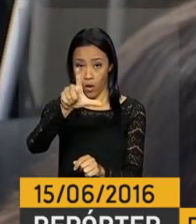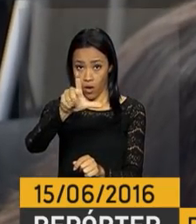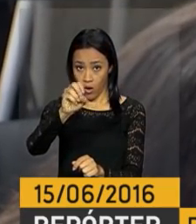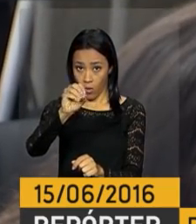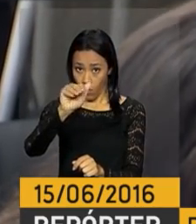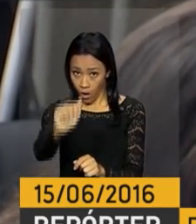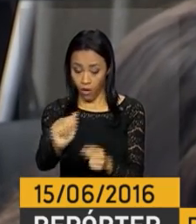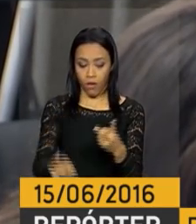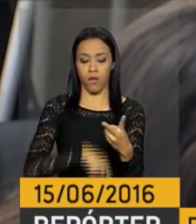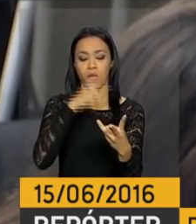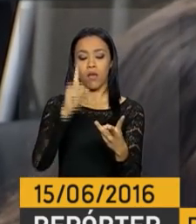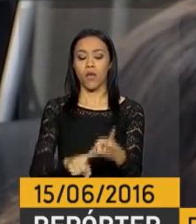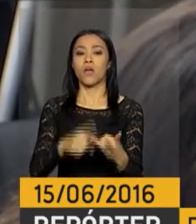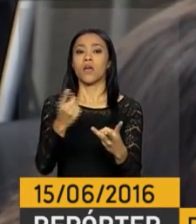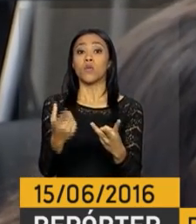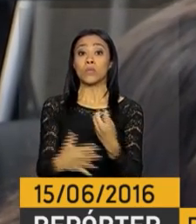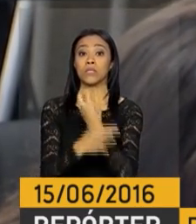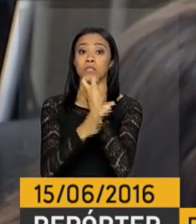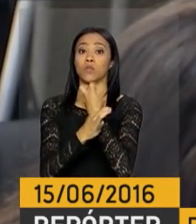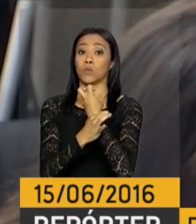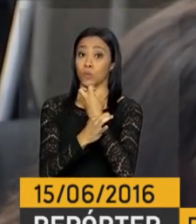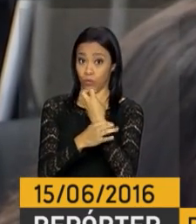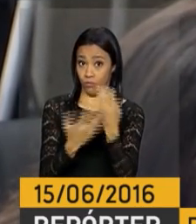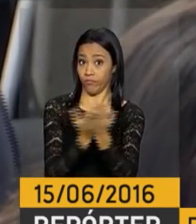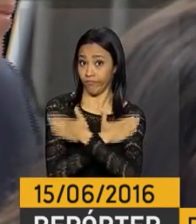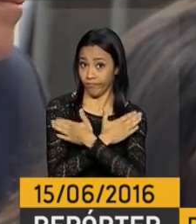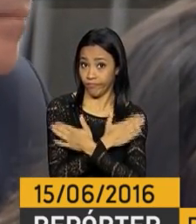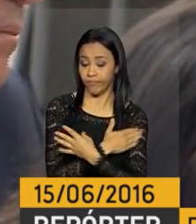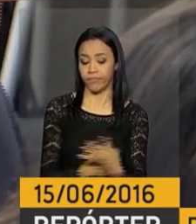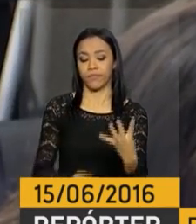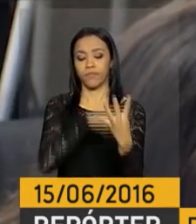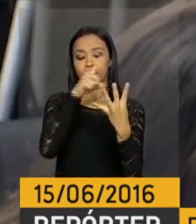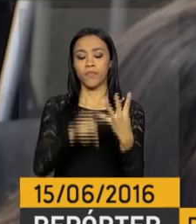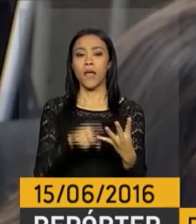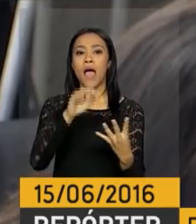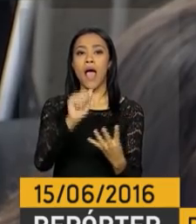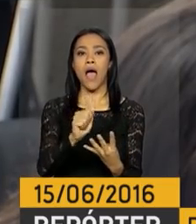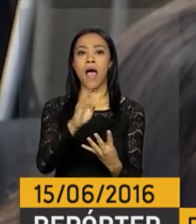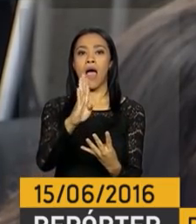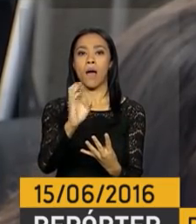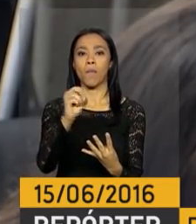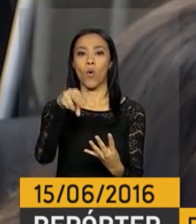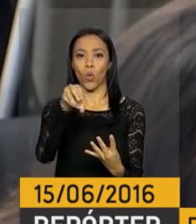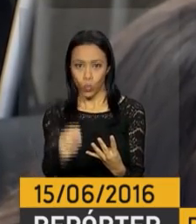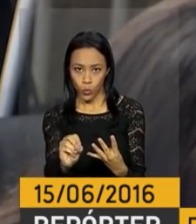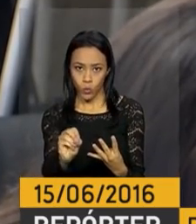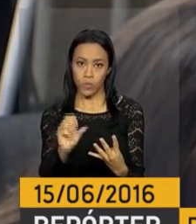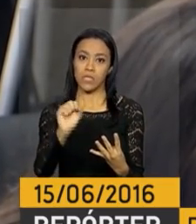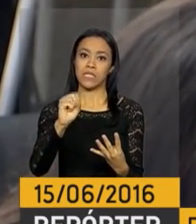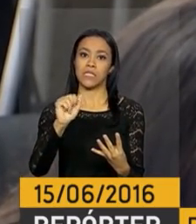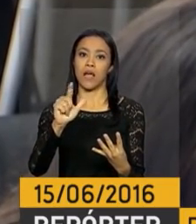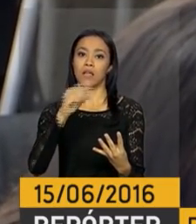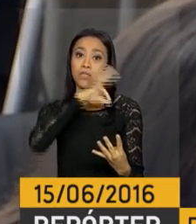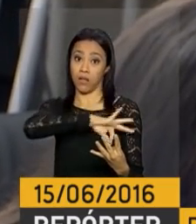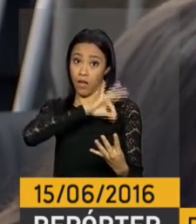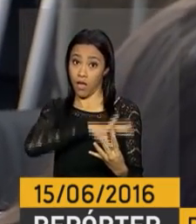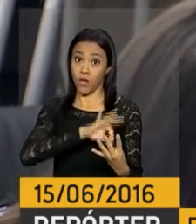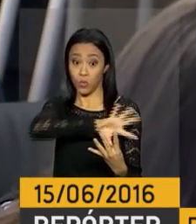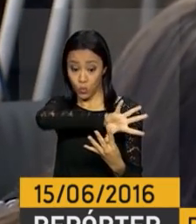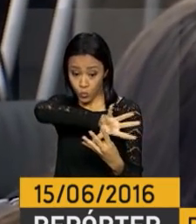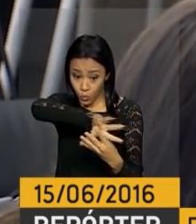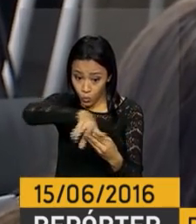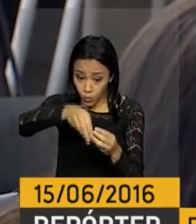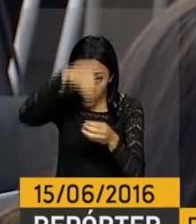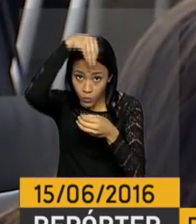de desemprego, o, enfim, o abondo salarial, todas indexadas a, no caso, ao salário